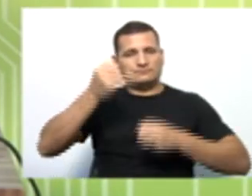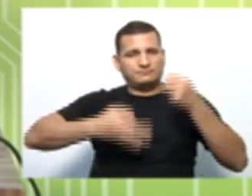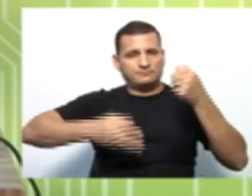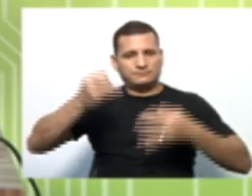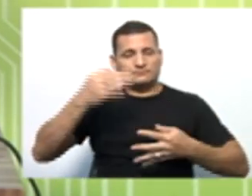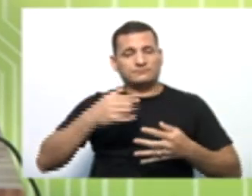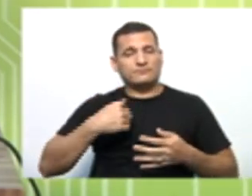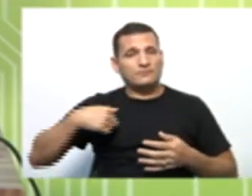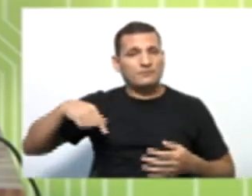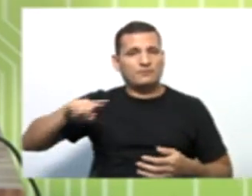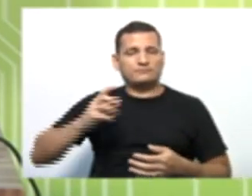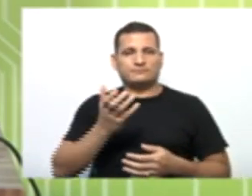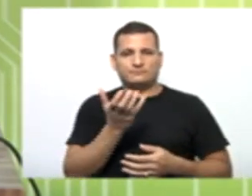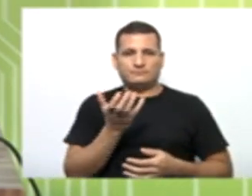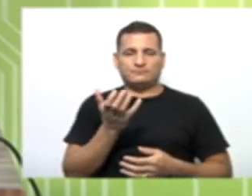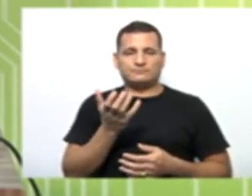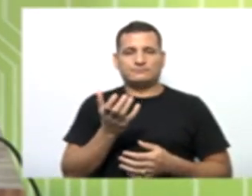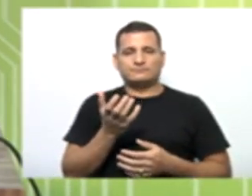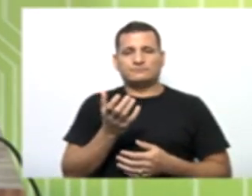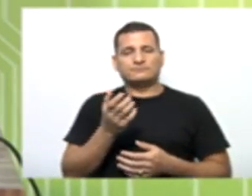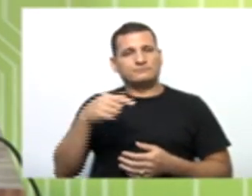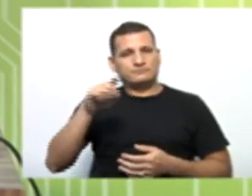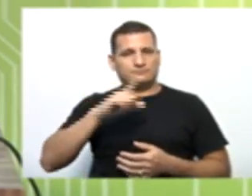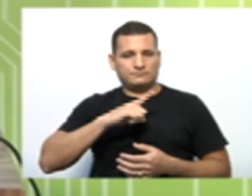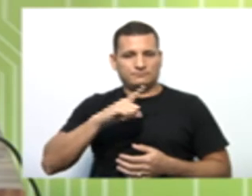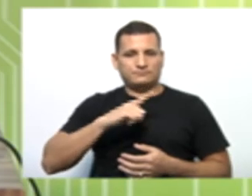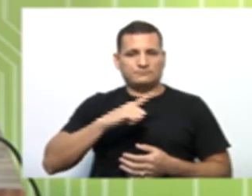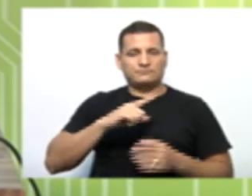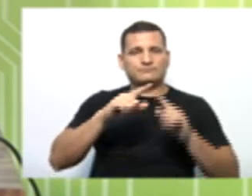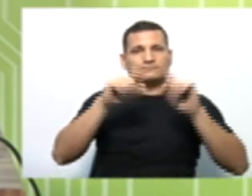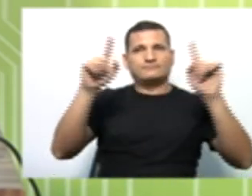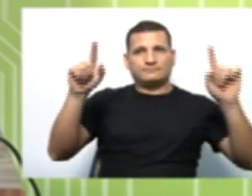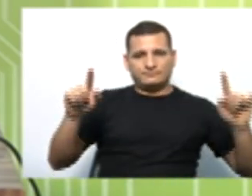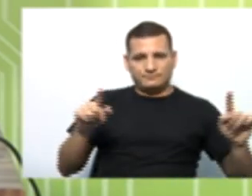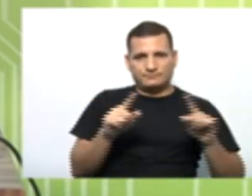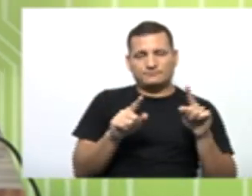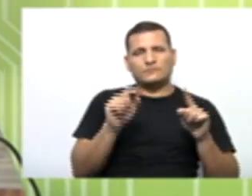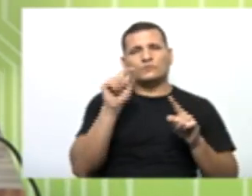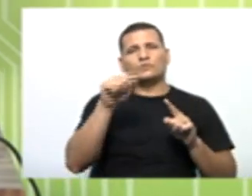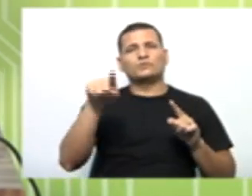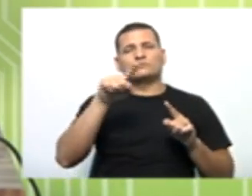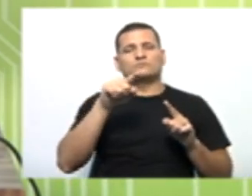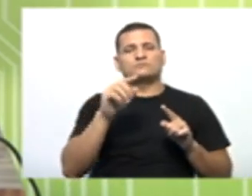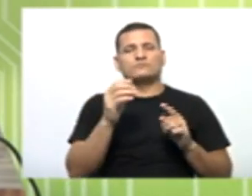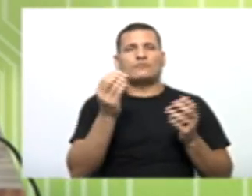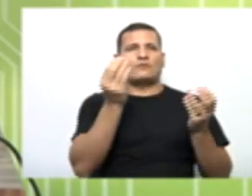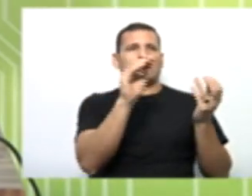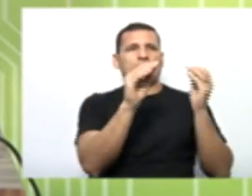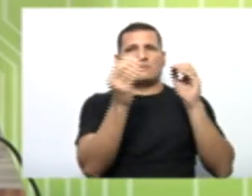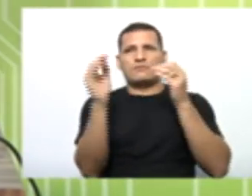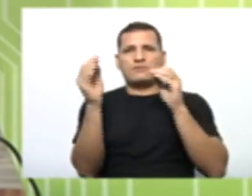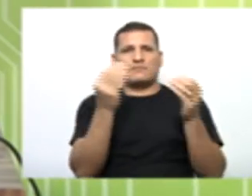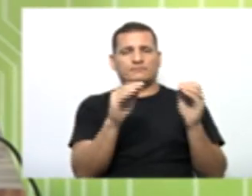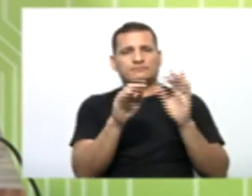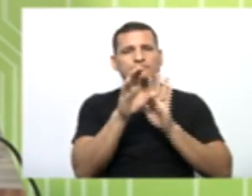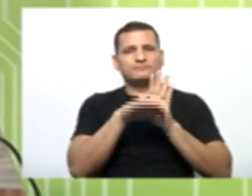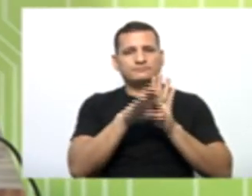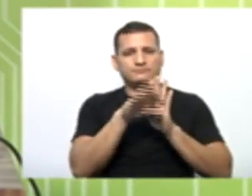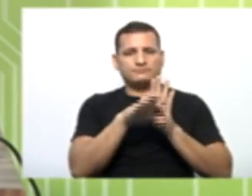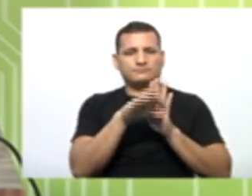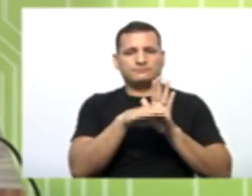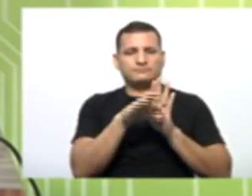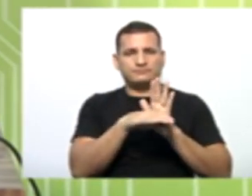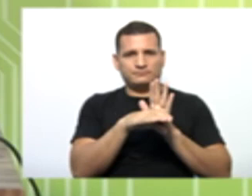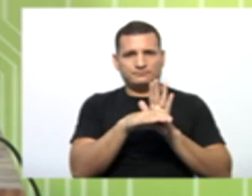nós queremos que vocês terão um quadro e aí vocês vão colocar a definição daquele conceito conforme